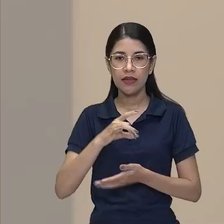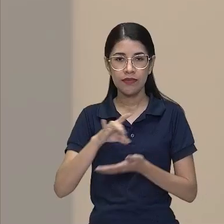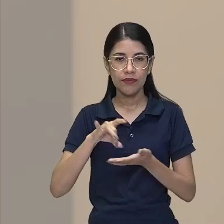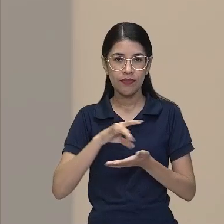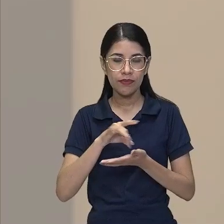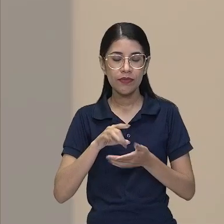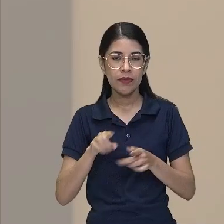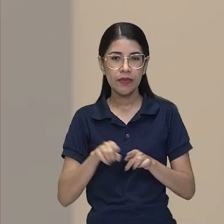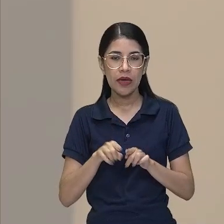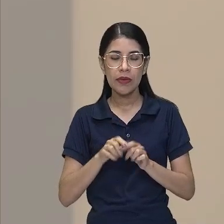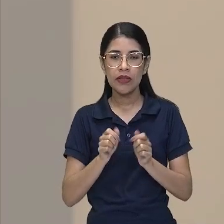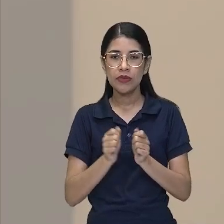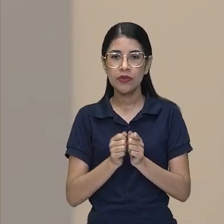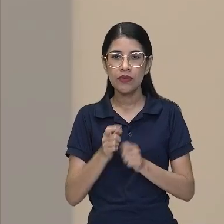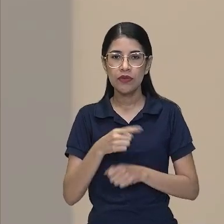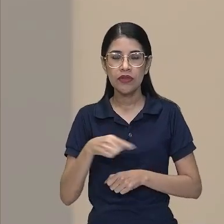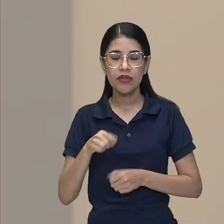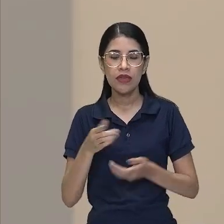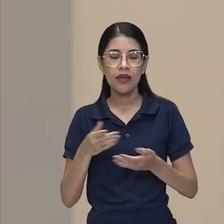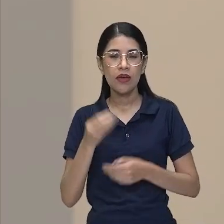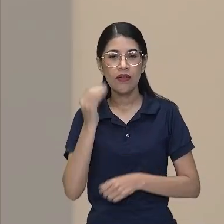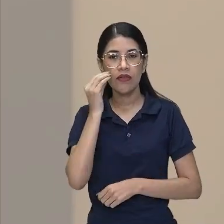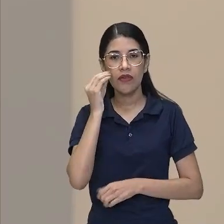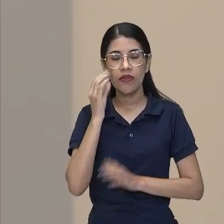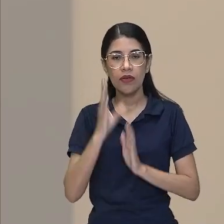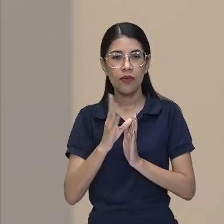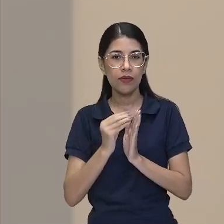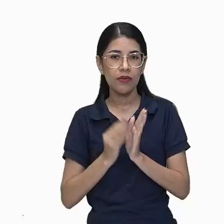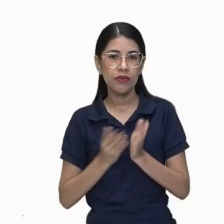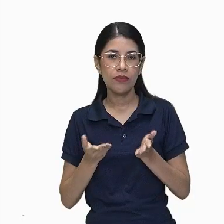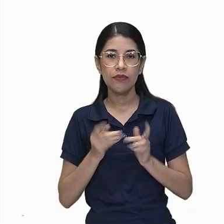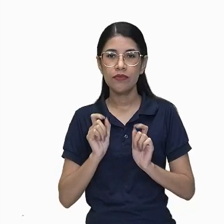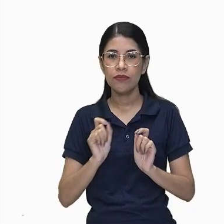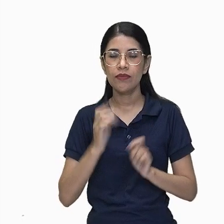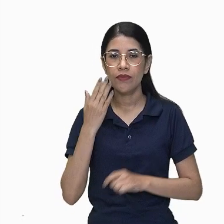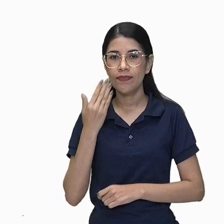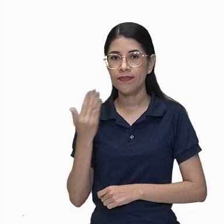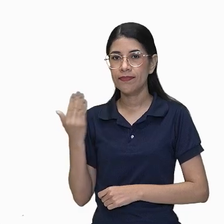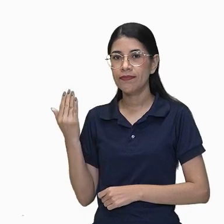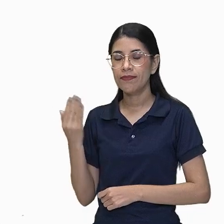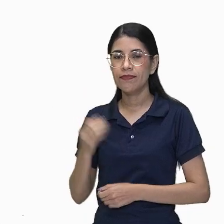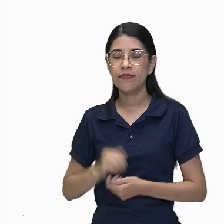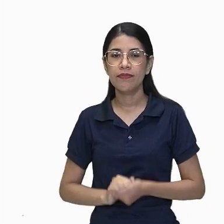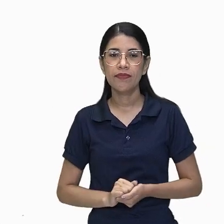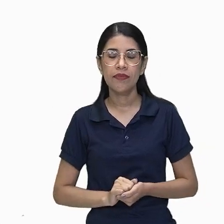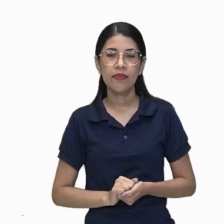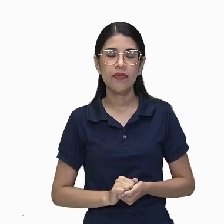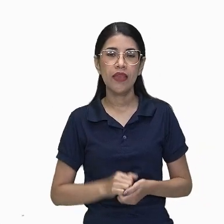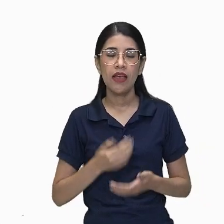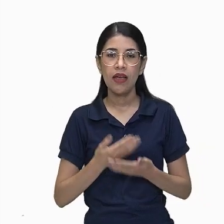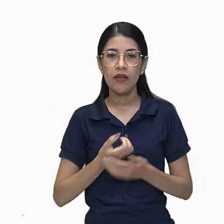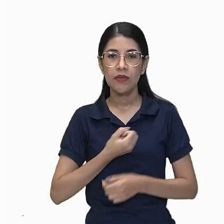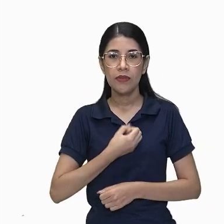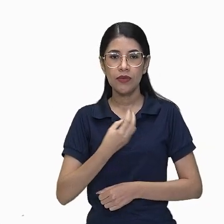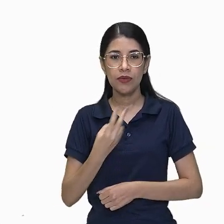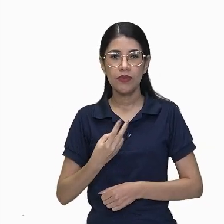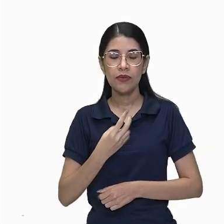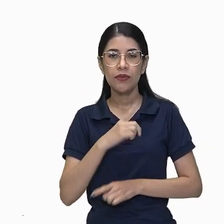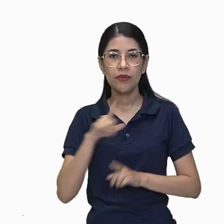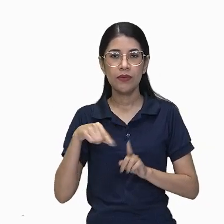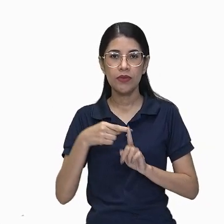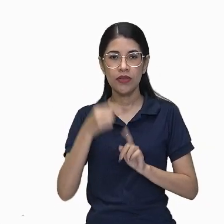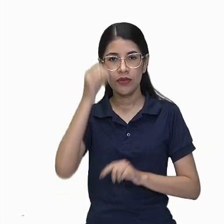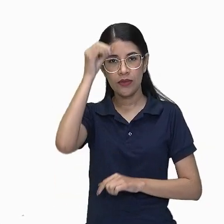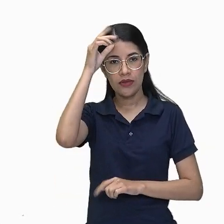e juntamente conosco agora vamos acompanhar o assunto desta aula. Nós temos então aí aula de número 2, objeto